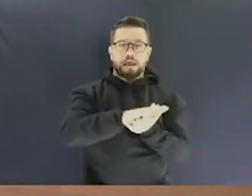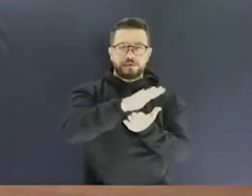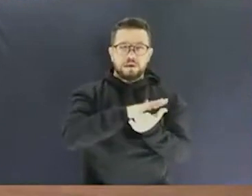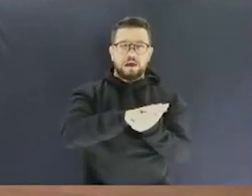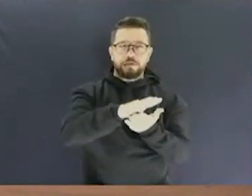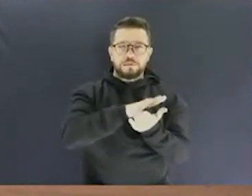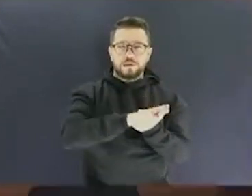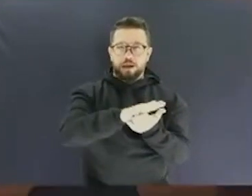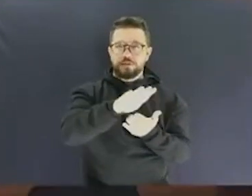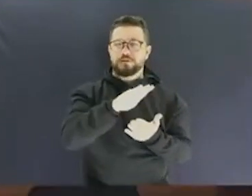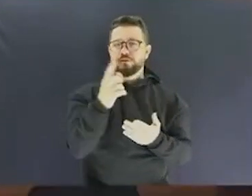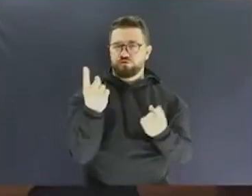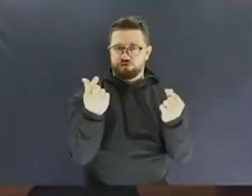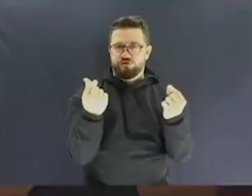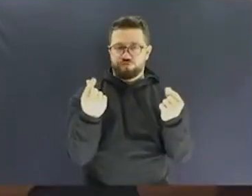Obrigada.